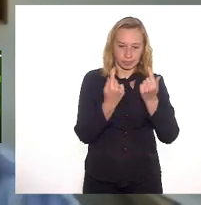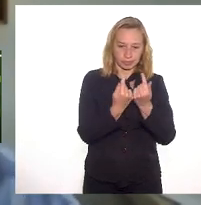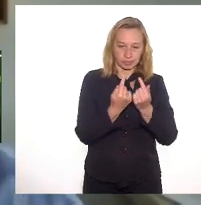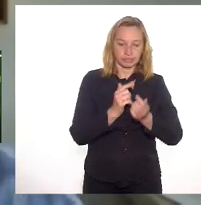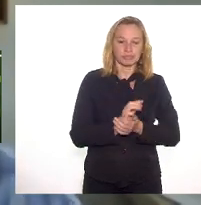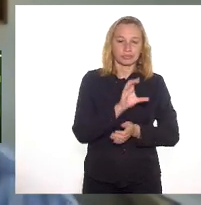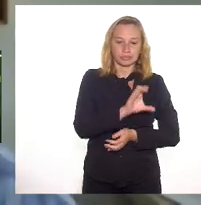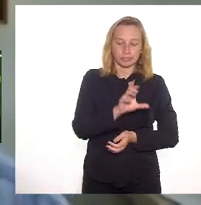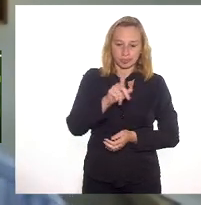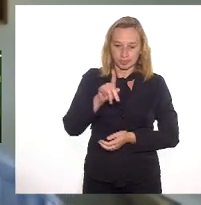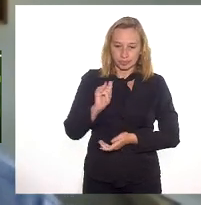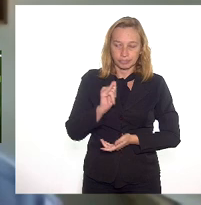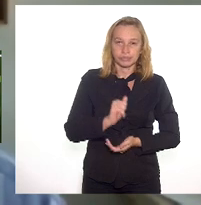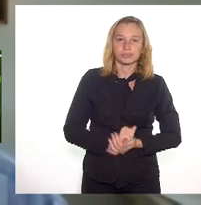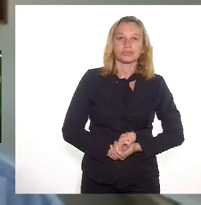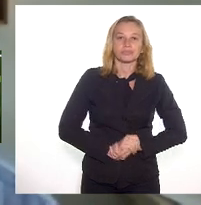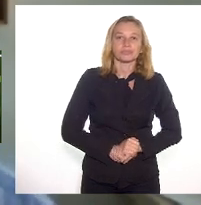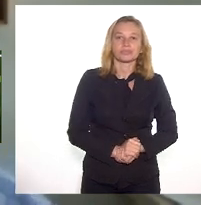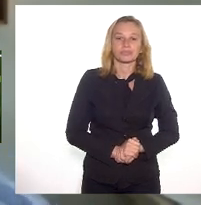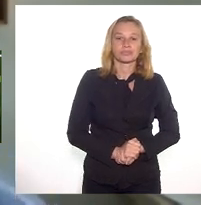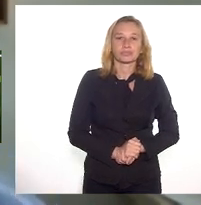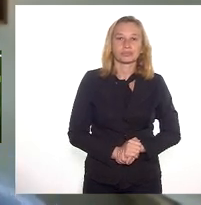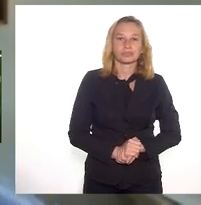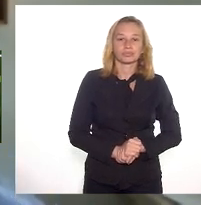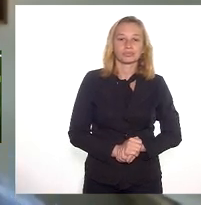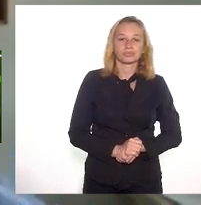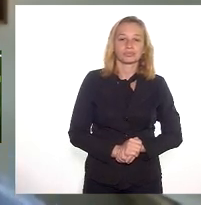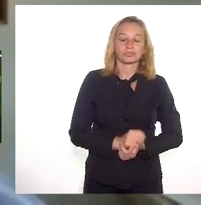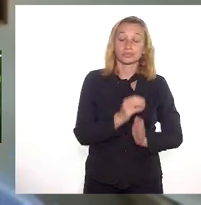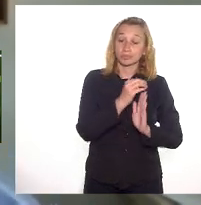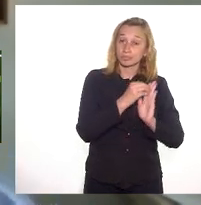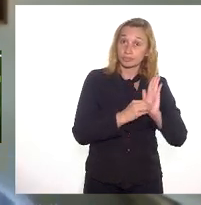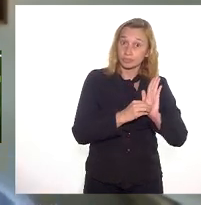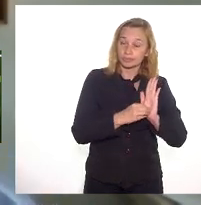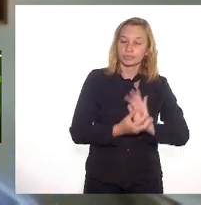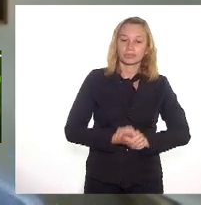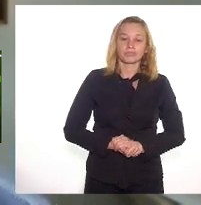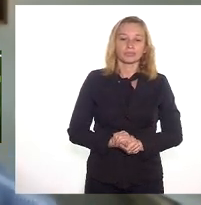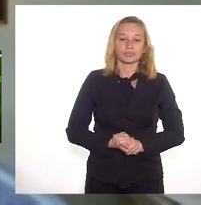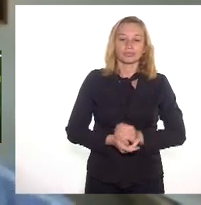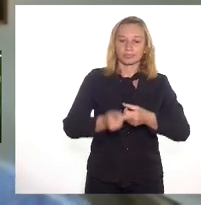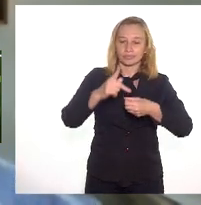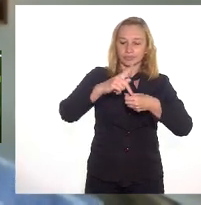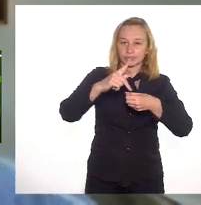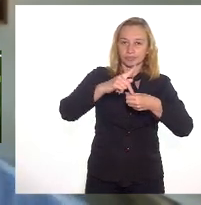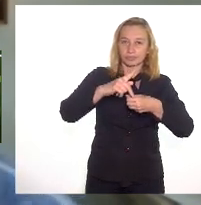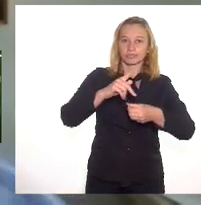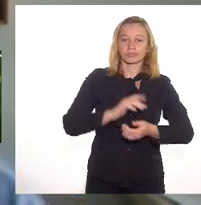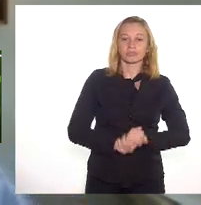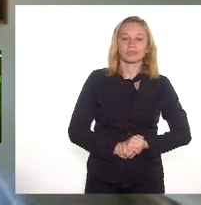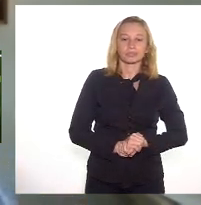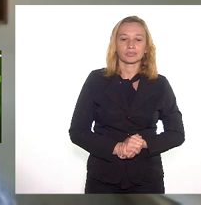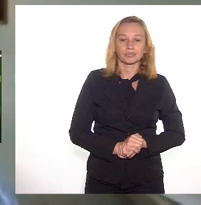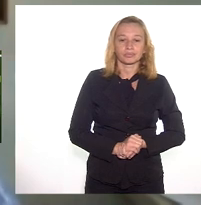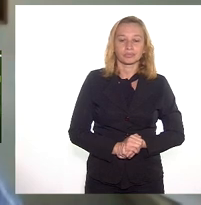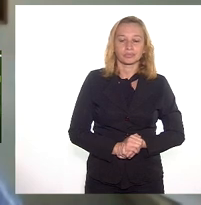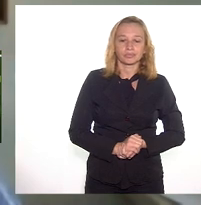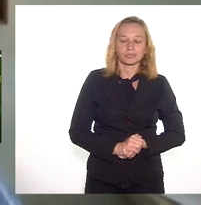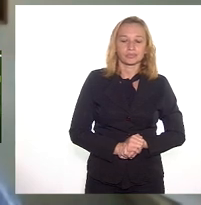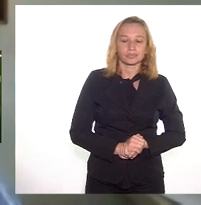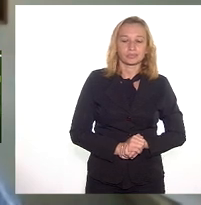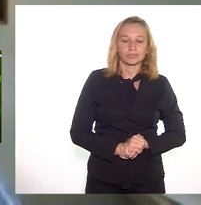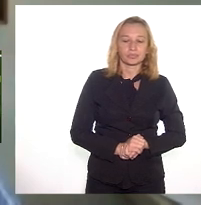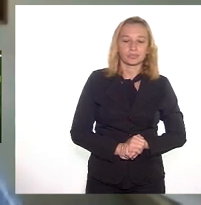nossa CPI, um ofício à Petrobras e